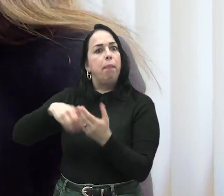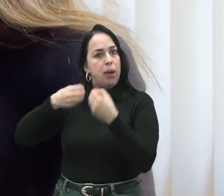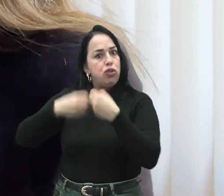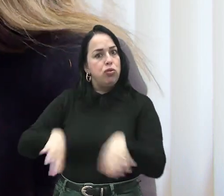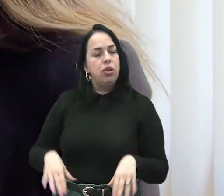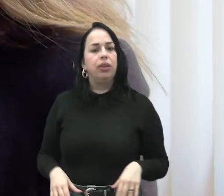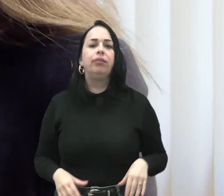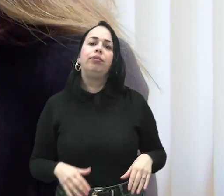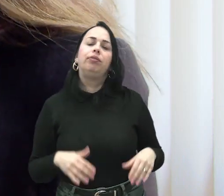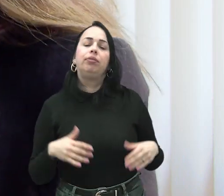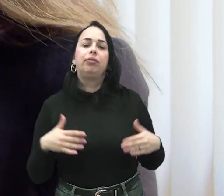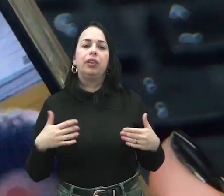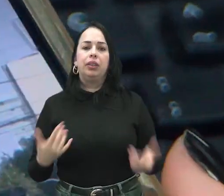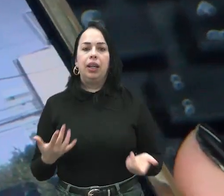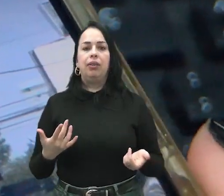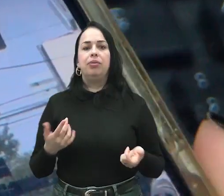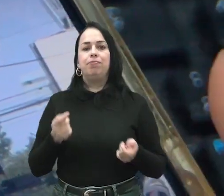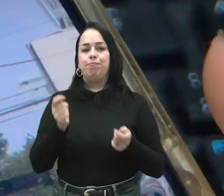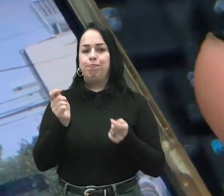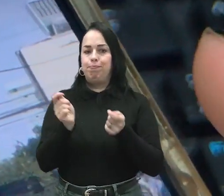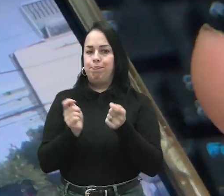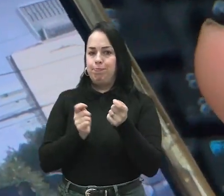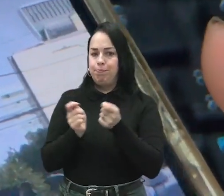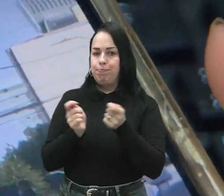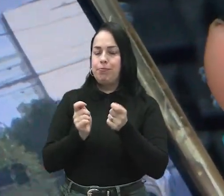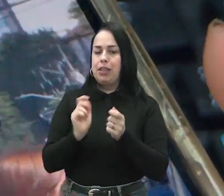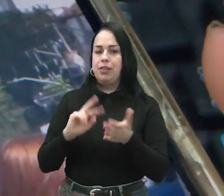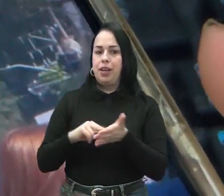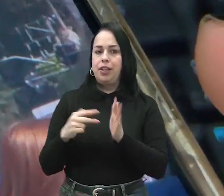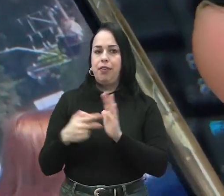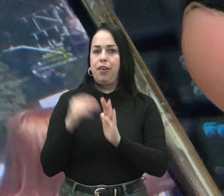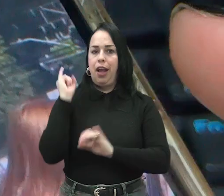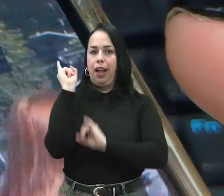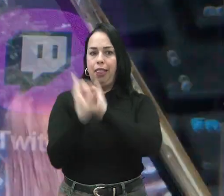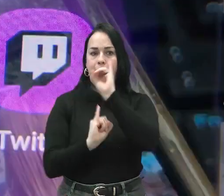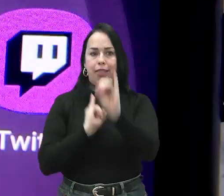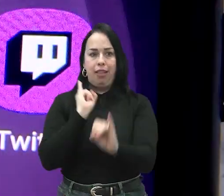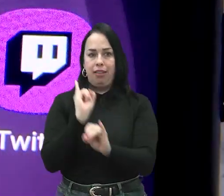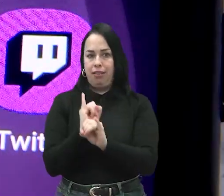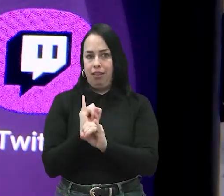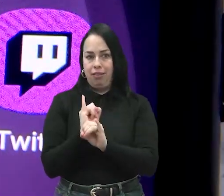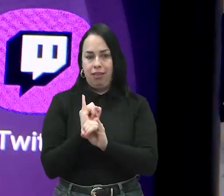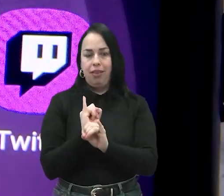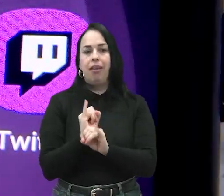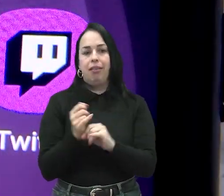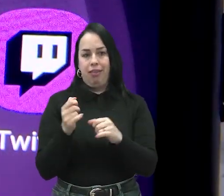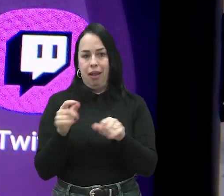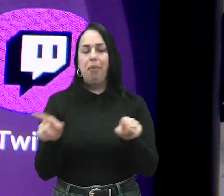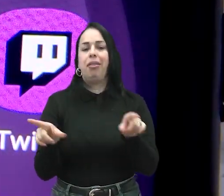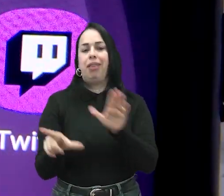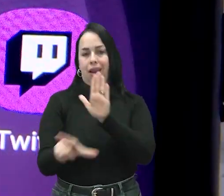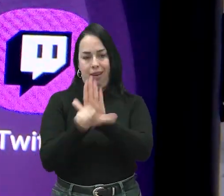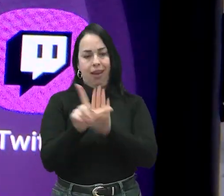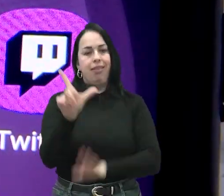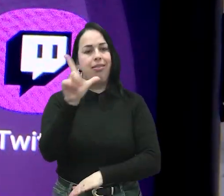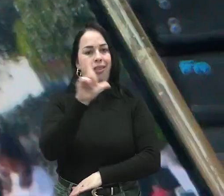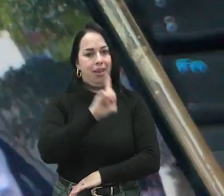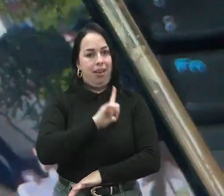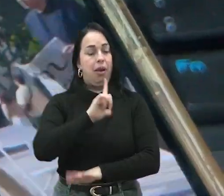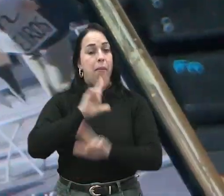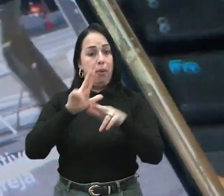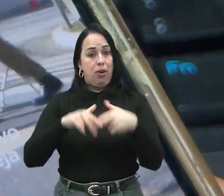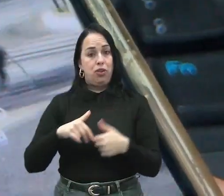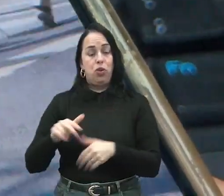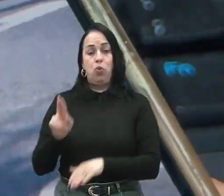um risco para o outro, inclusive. Esse controle crescente prova que a internet não é terra sem lei.